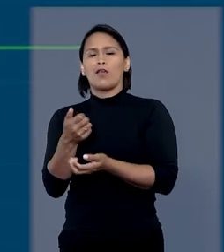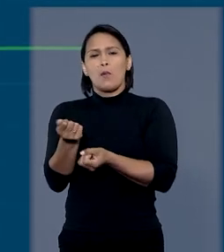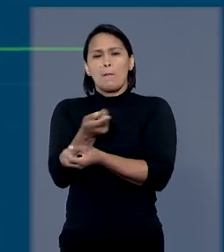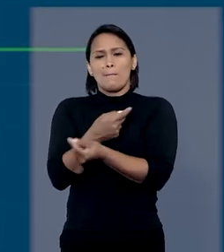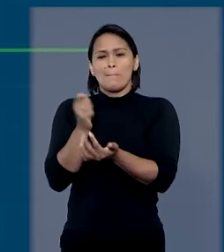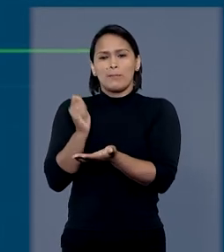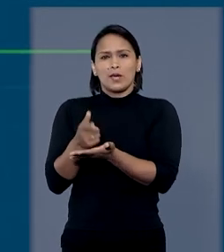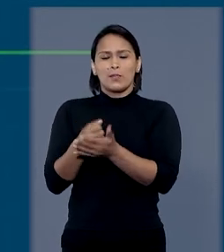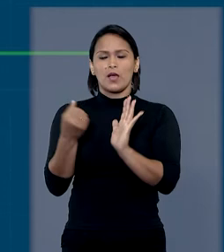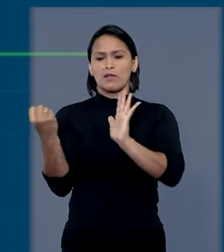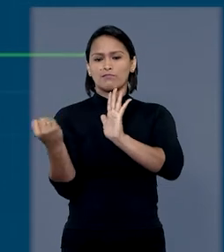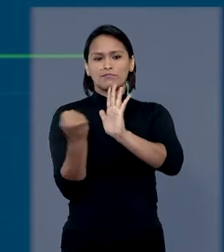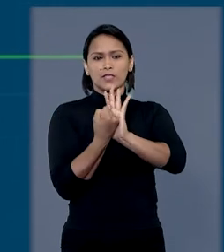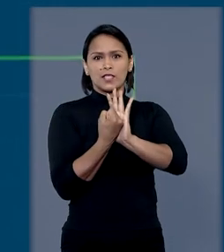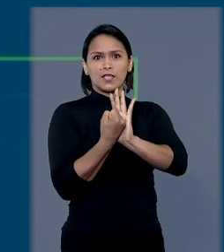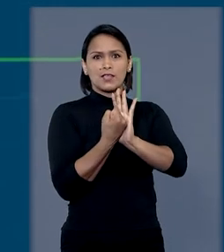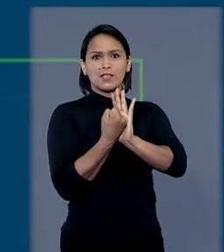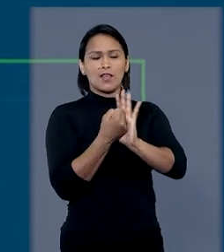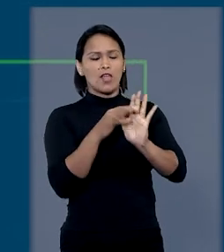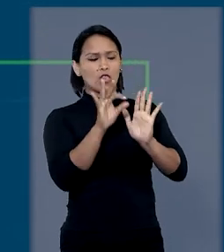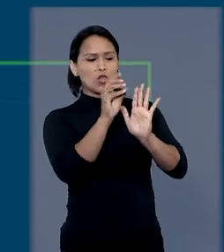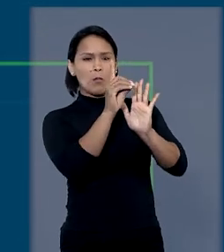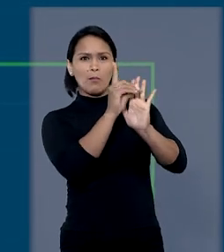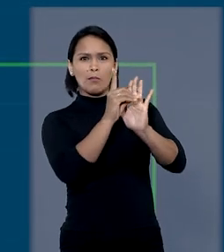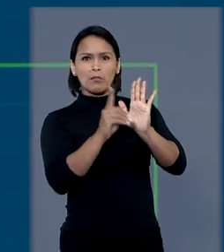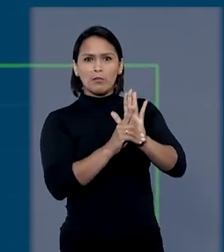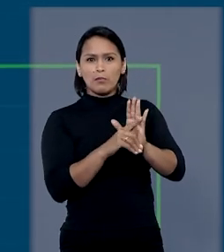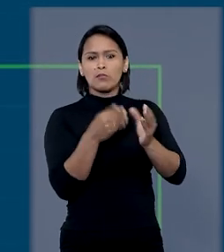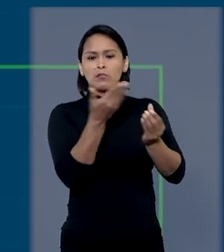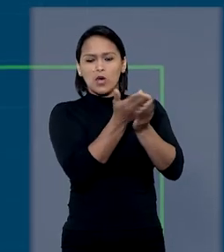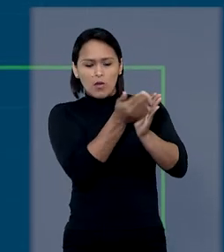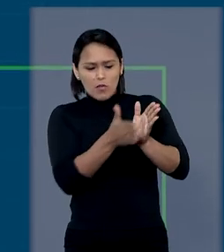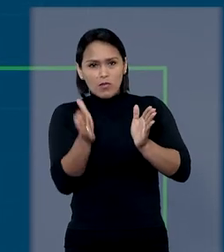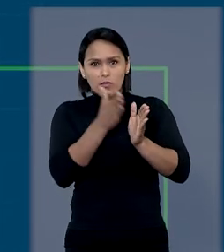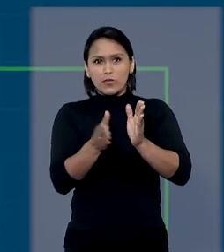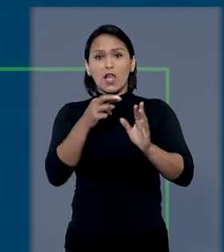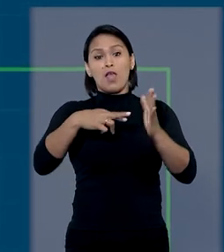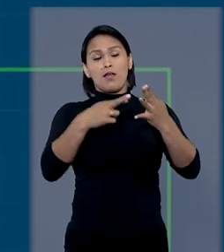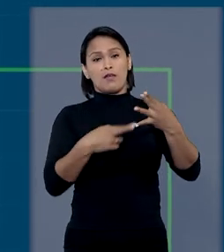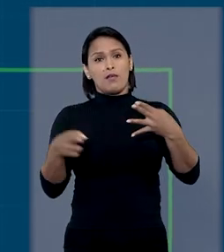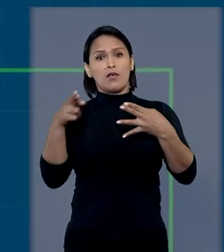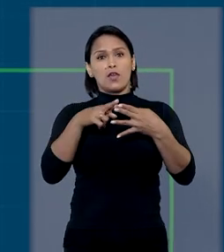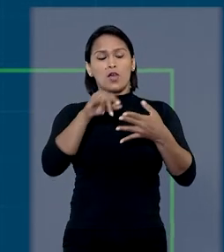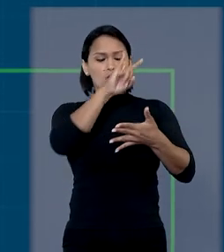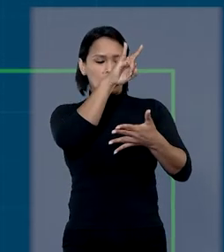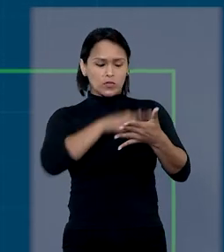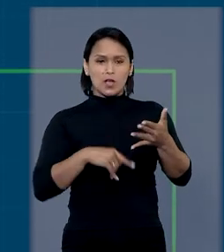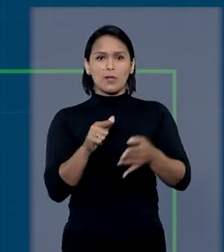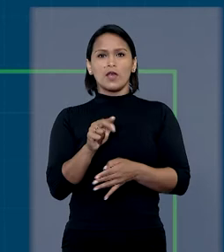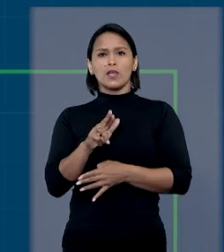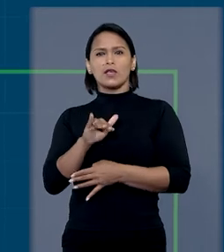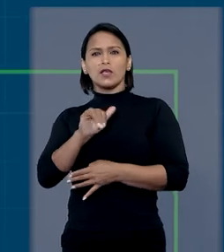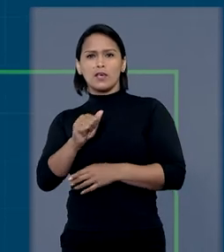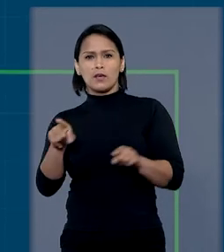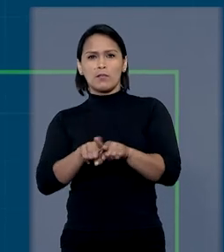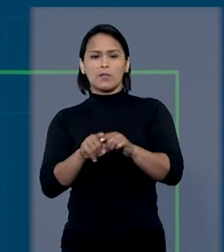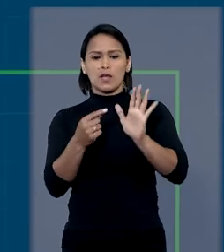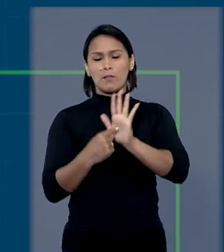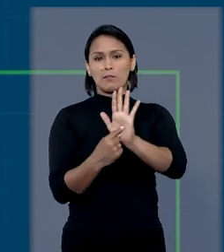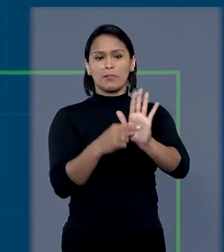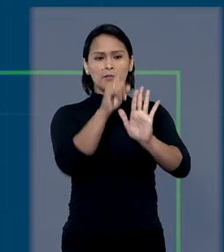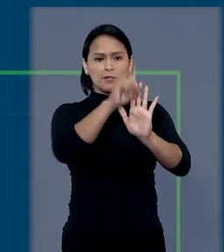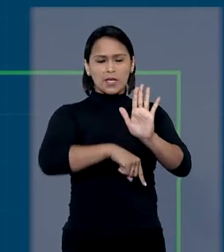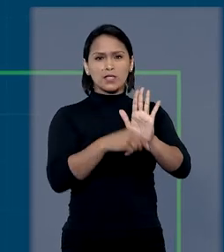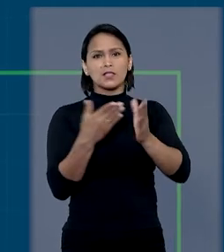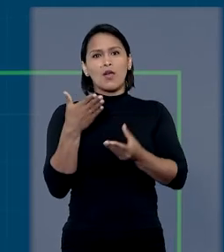das custas devem ser anexadas no ato do protocolo. E quando se tratar de recurso, os comprovantes e as guias precisam